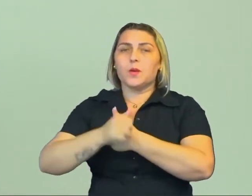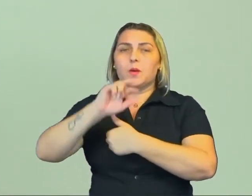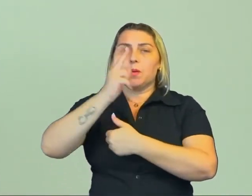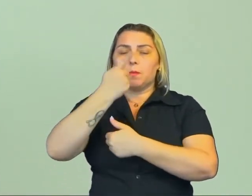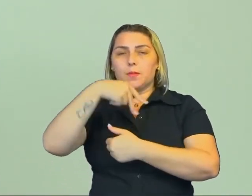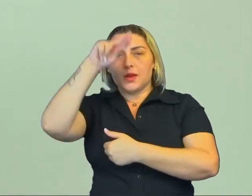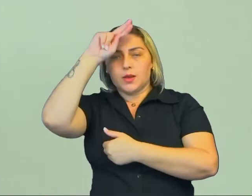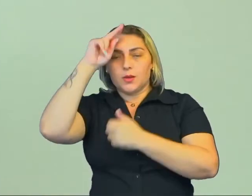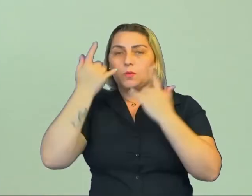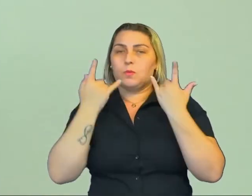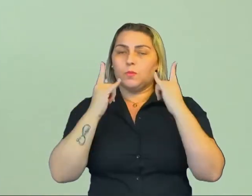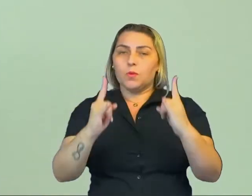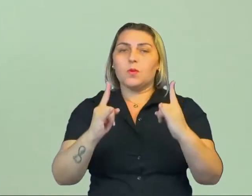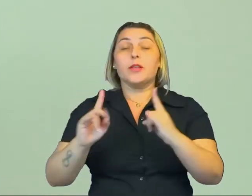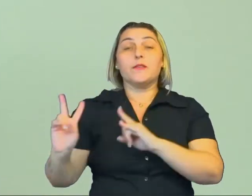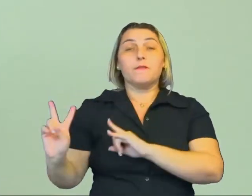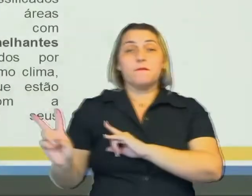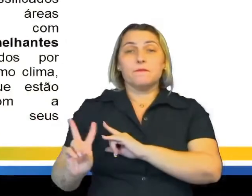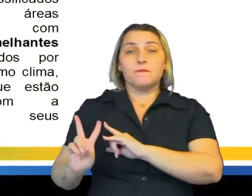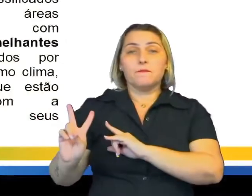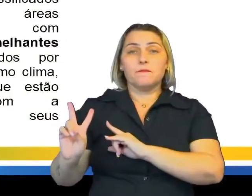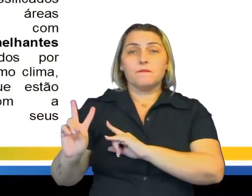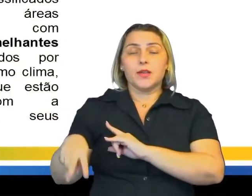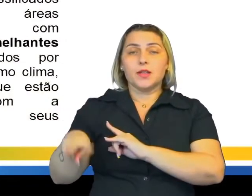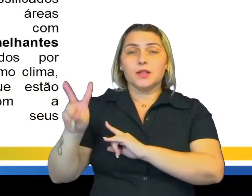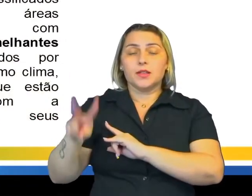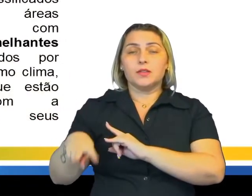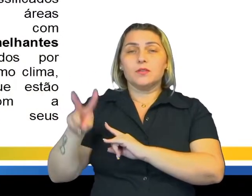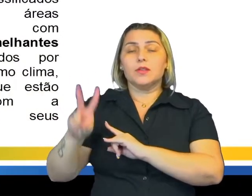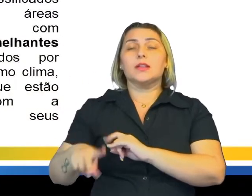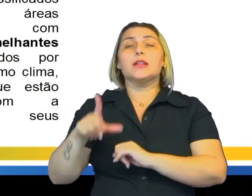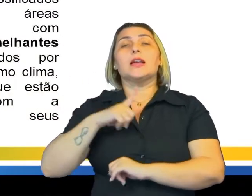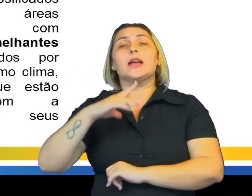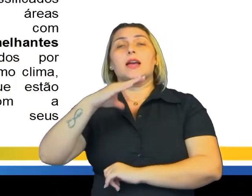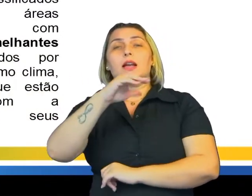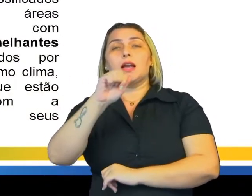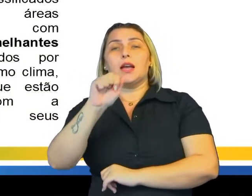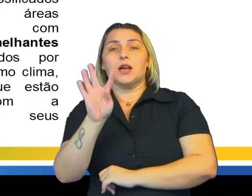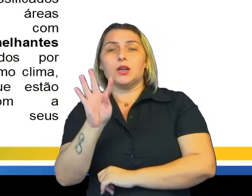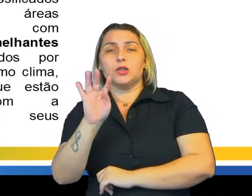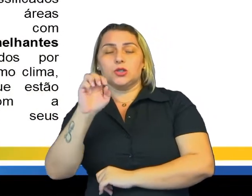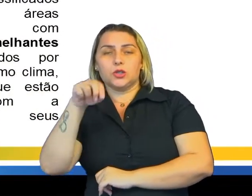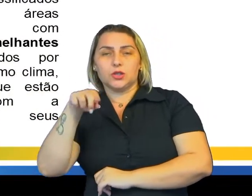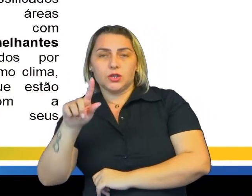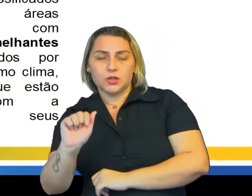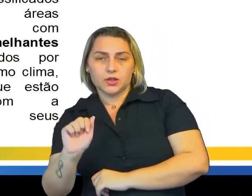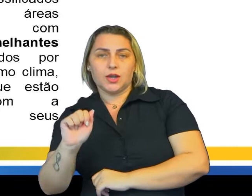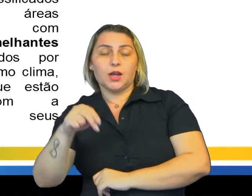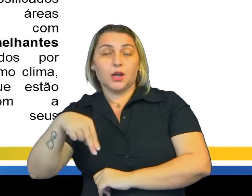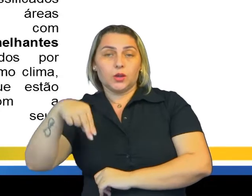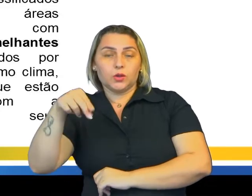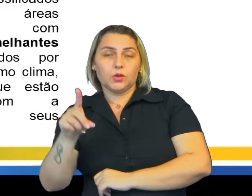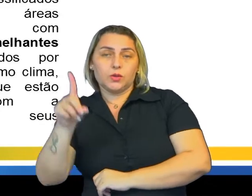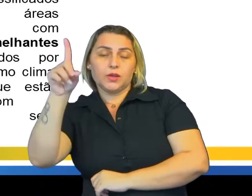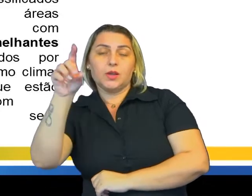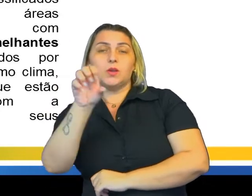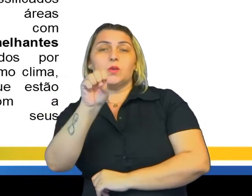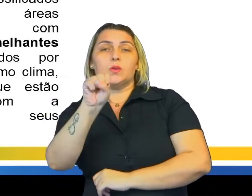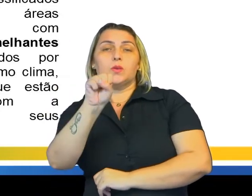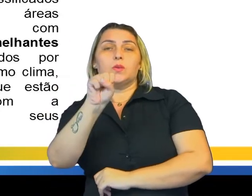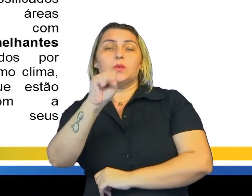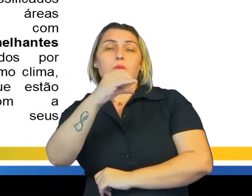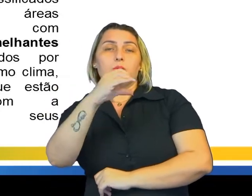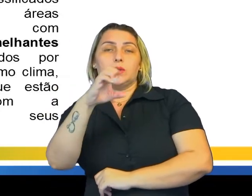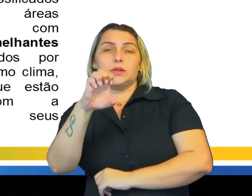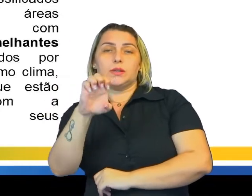Peru, Bolívia, Venezuela. Temos a Caatinga, que é mais lá para o Nordeste, o Cerrado também,